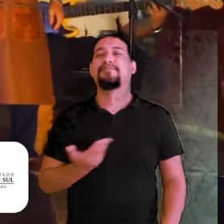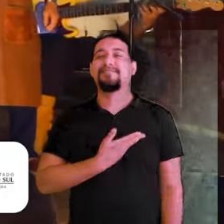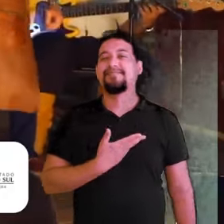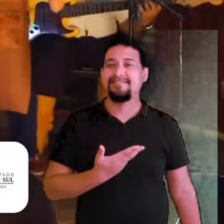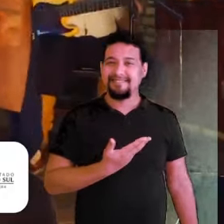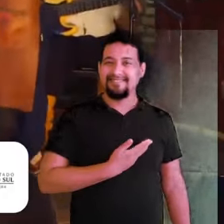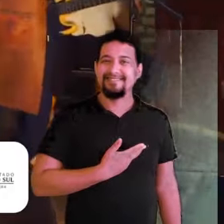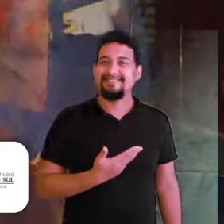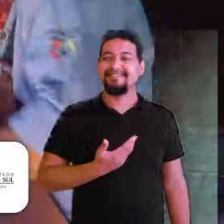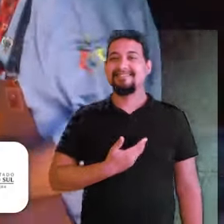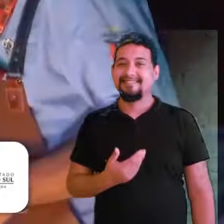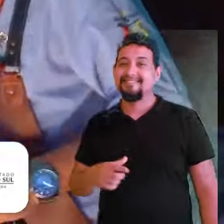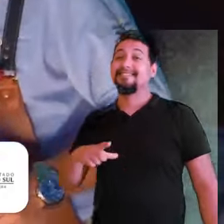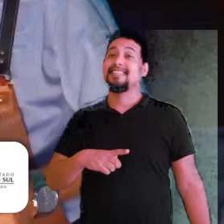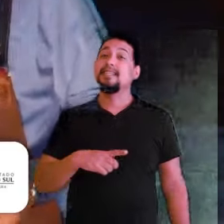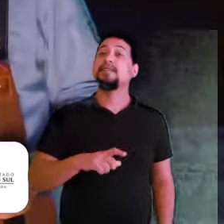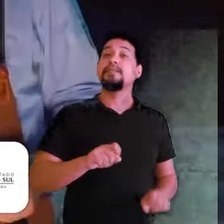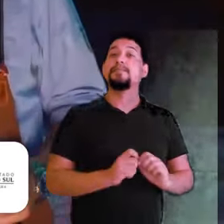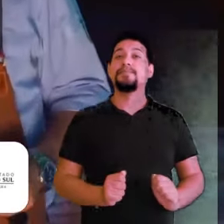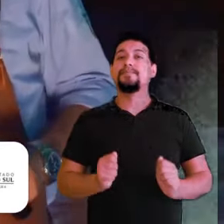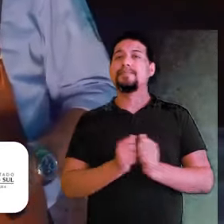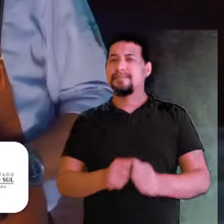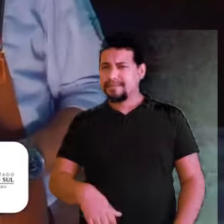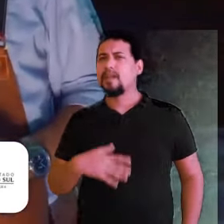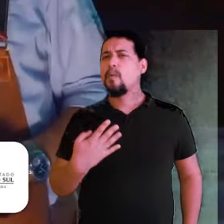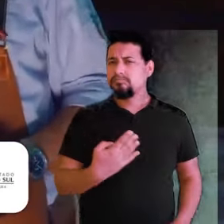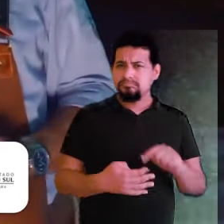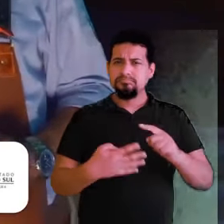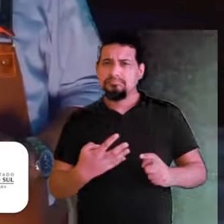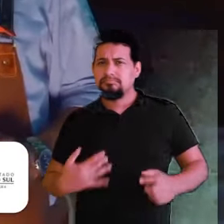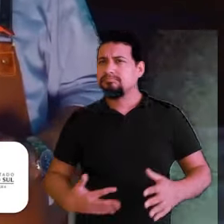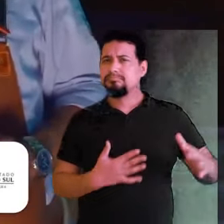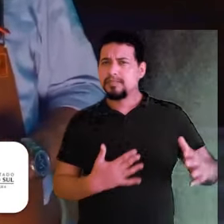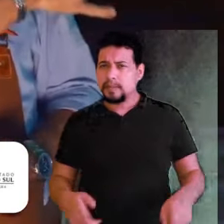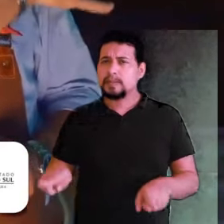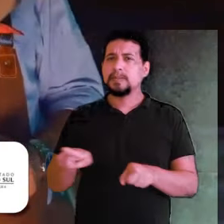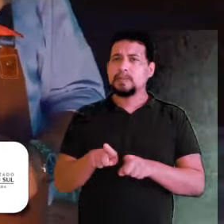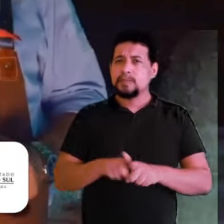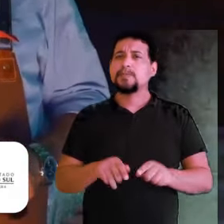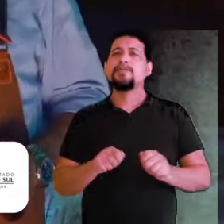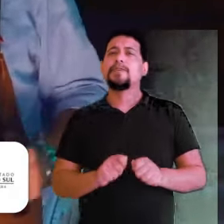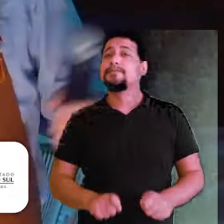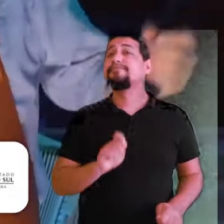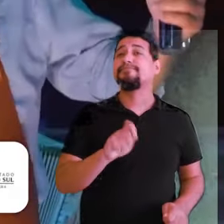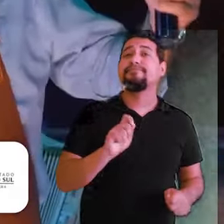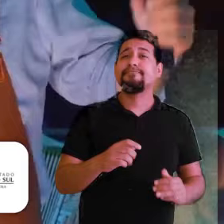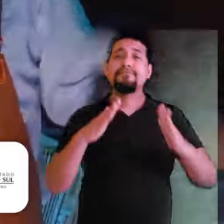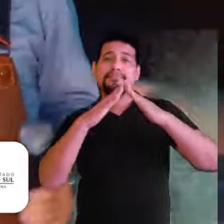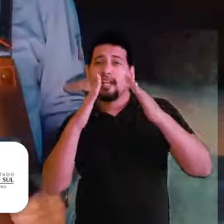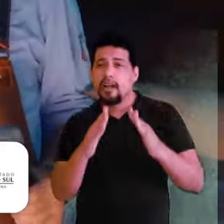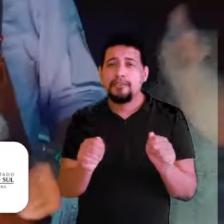amigos. Traga um zol e barbante pra caniço, e quatro dedos da purinha de alambique. Traga